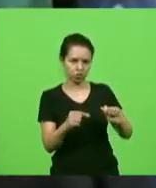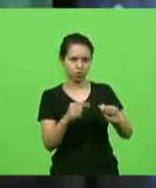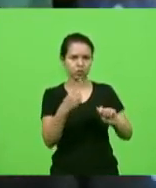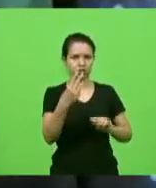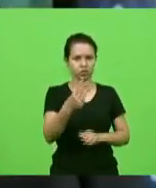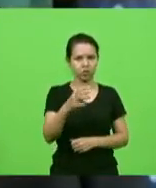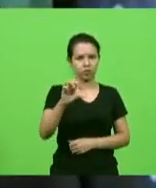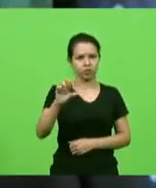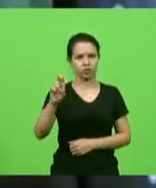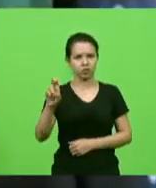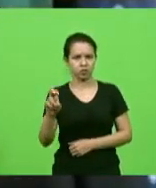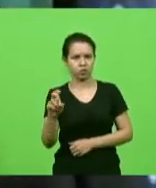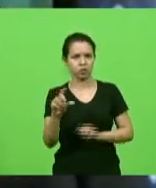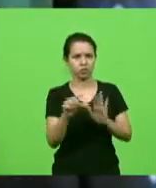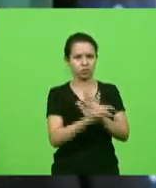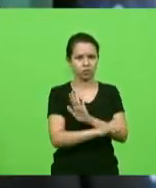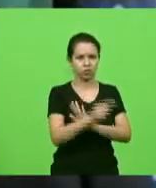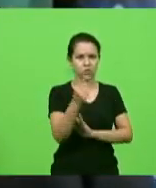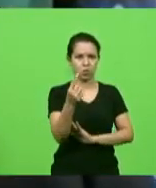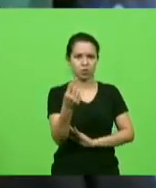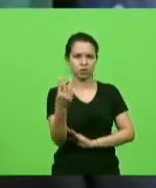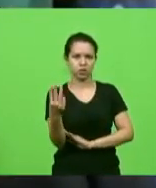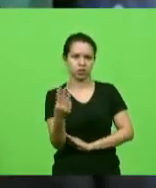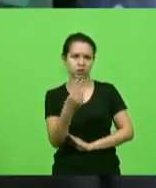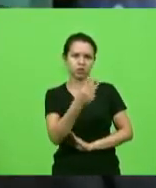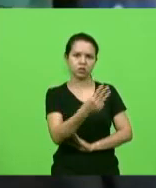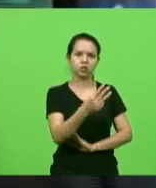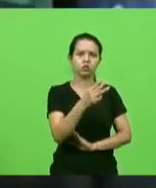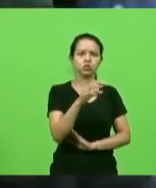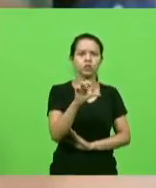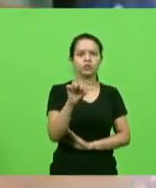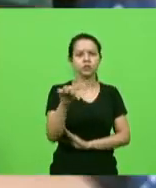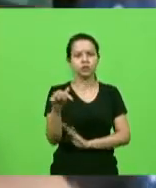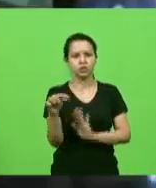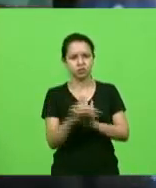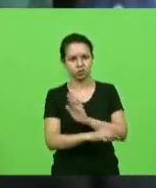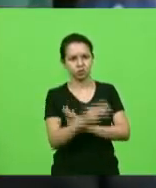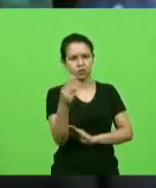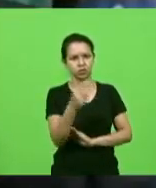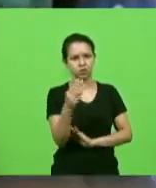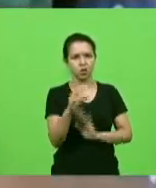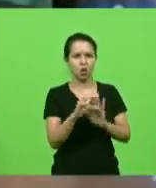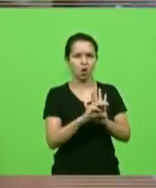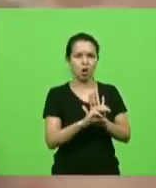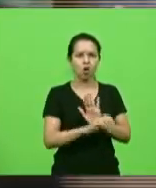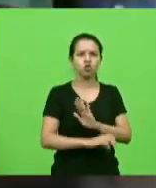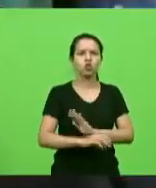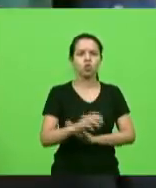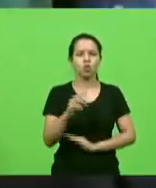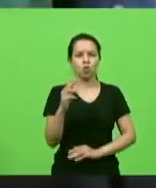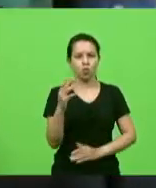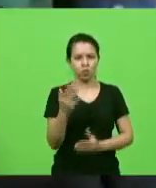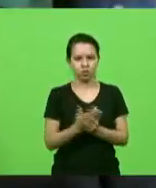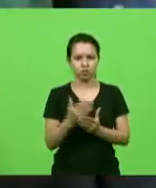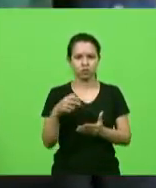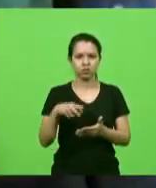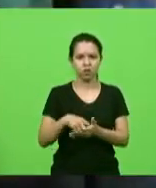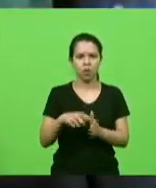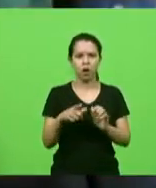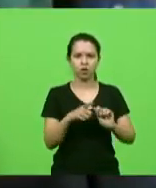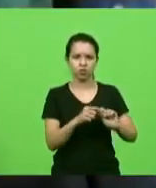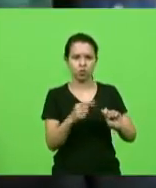presentes é preciso três e traseiro 97 de 107 do Código Processo Penal combinados com artigos